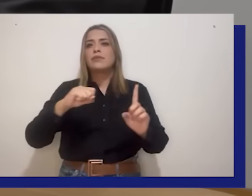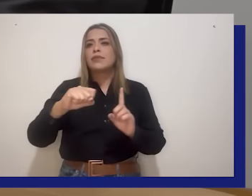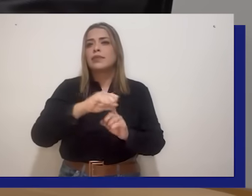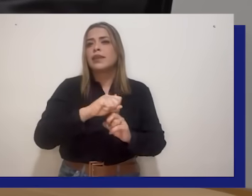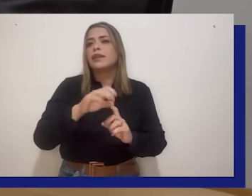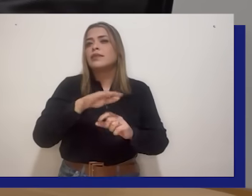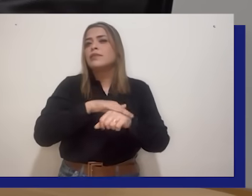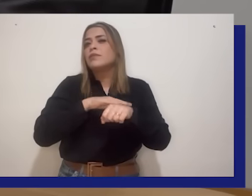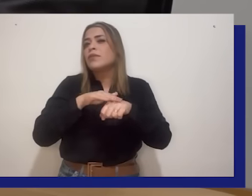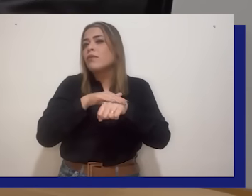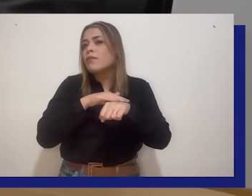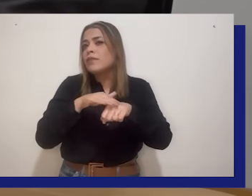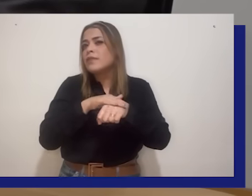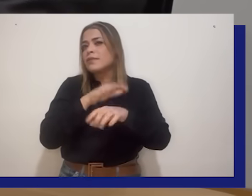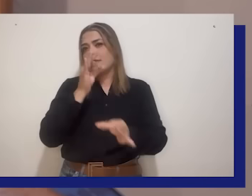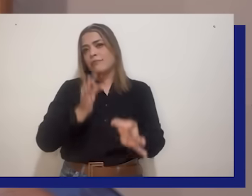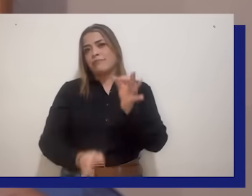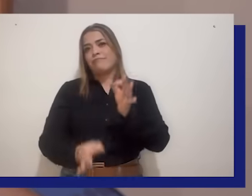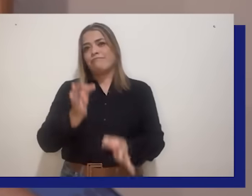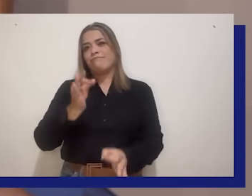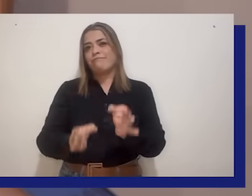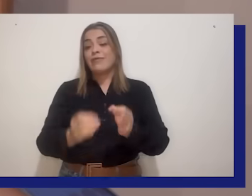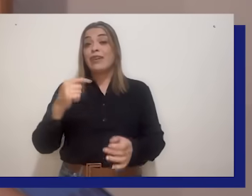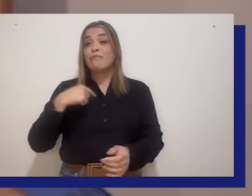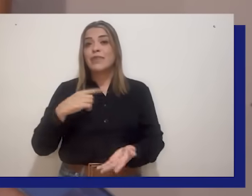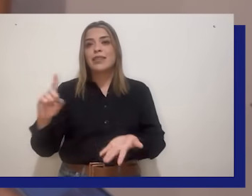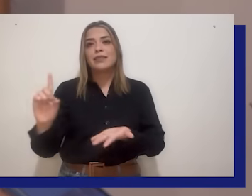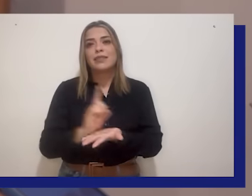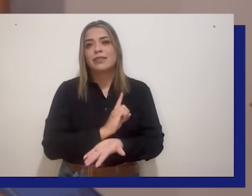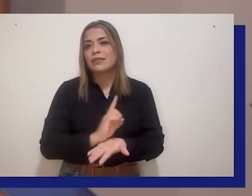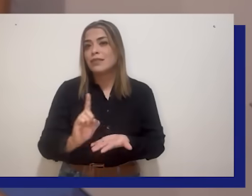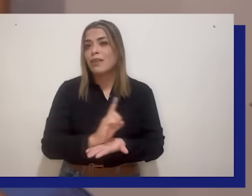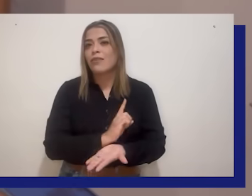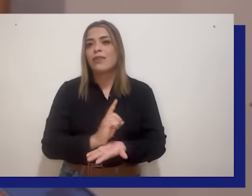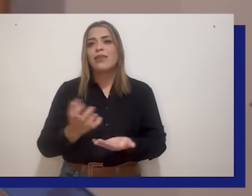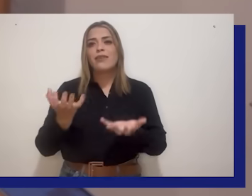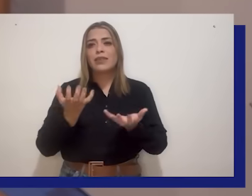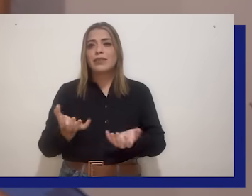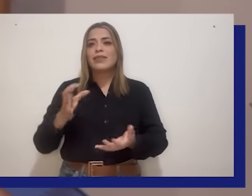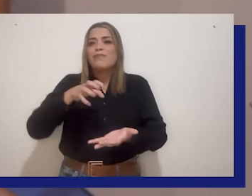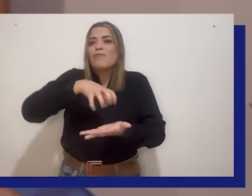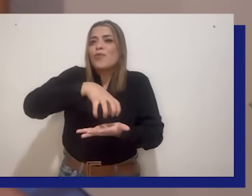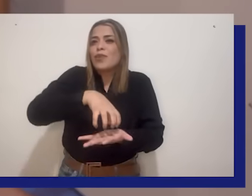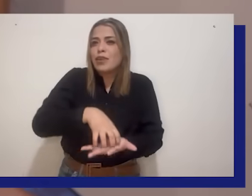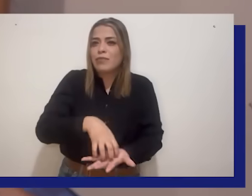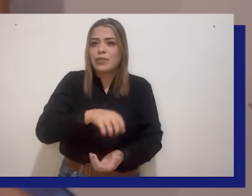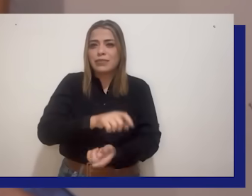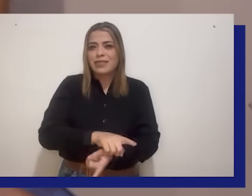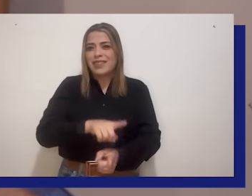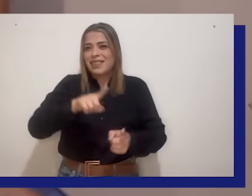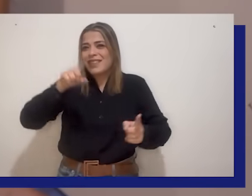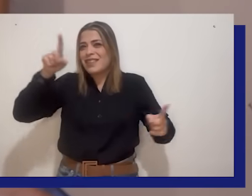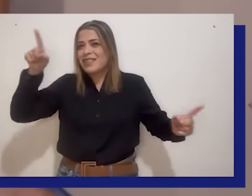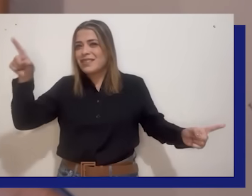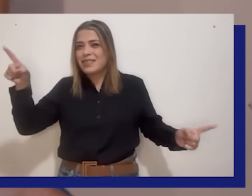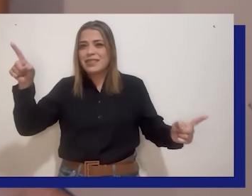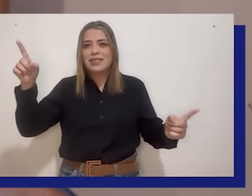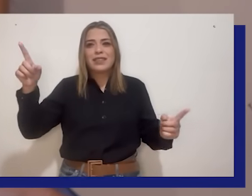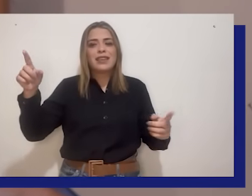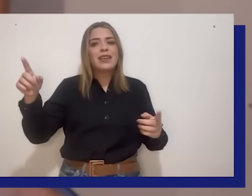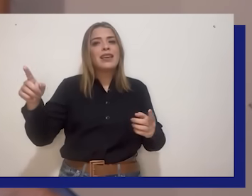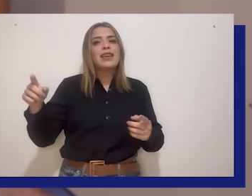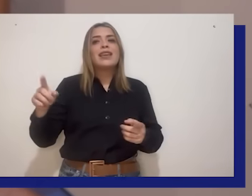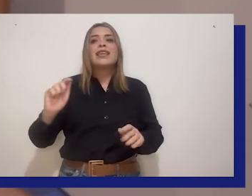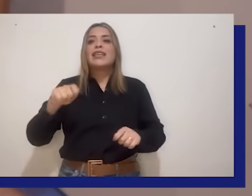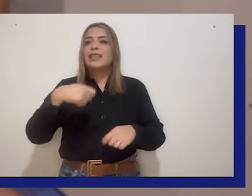isso, na minha gestão, eu procurei dar todo o apoio para a gente crescer nessa área, né? E hoje, com muita satisfação,